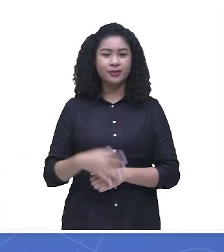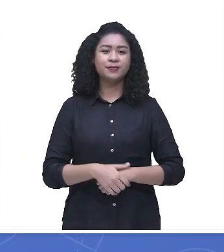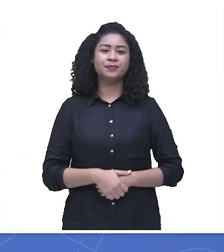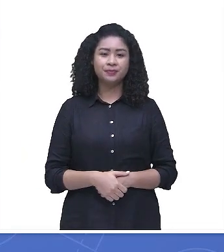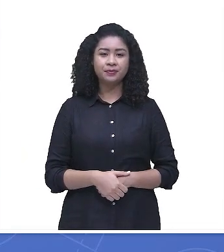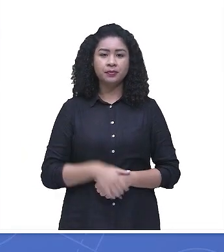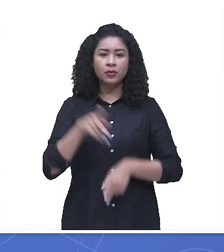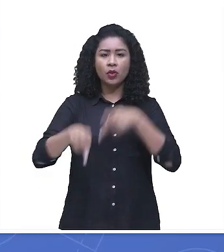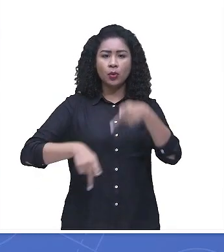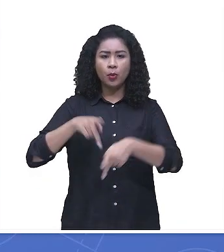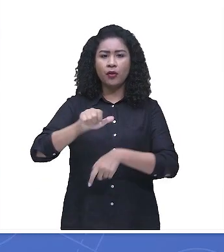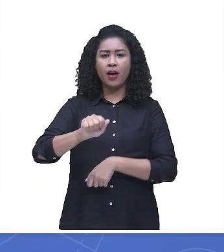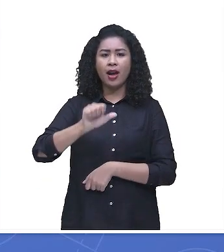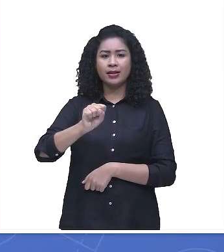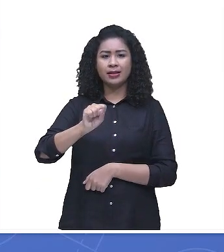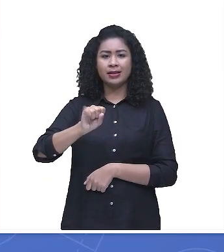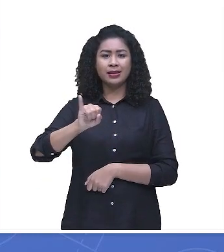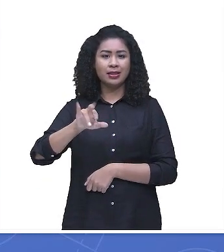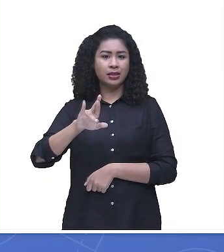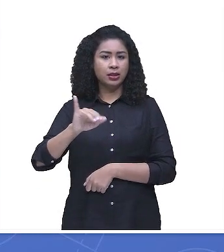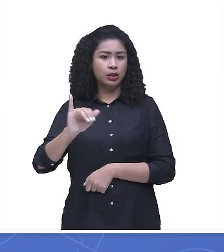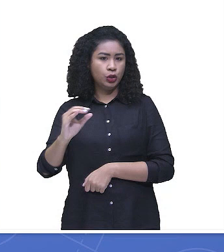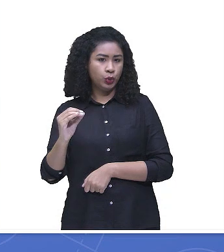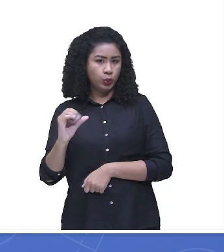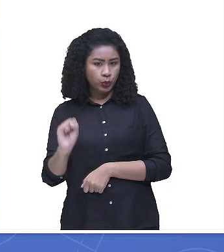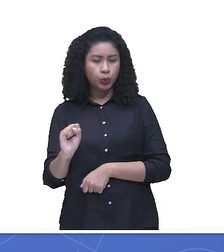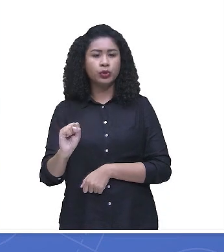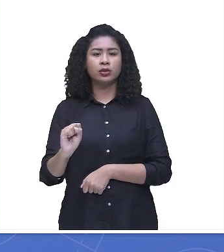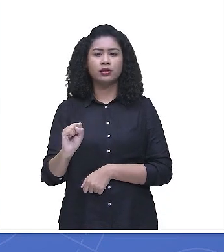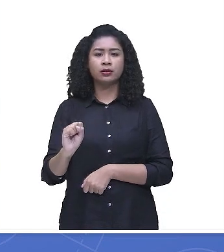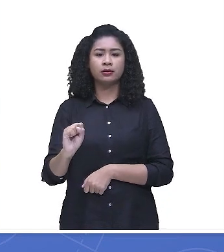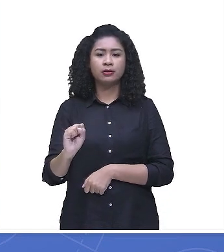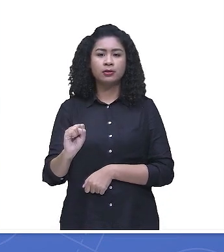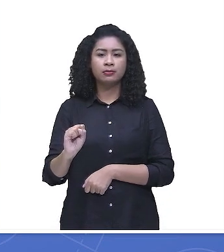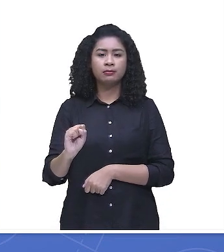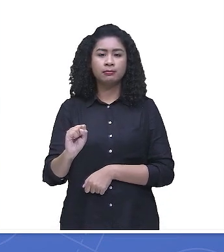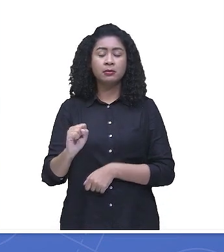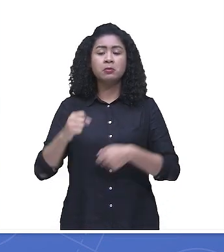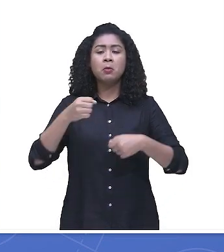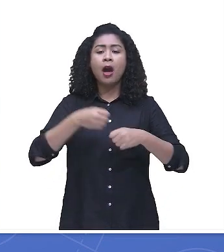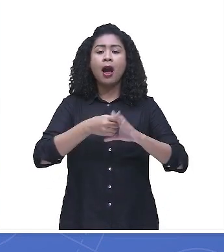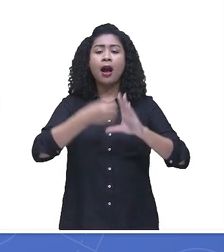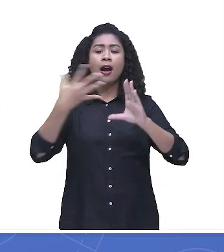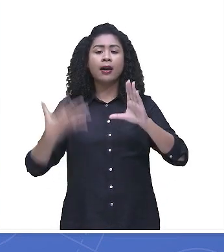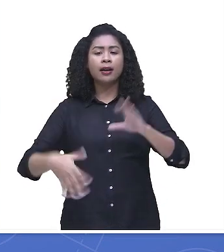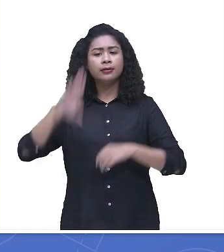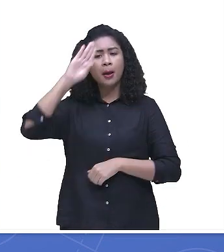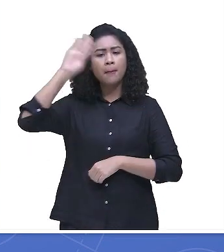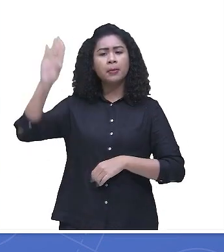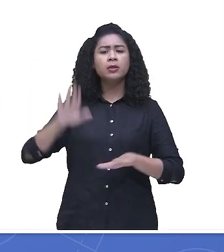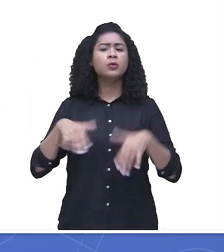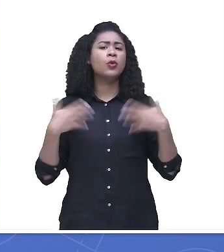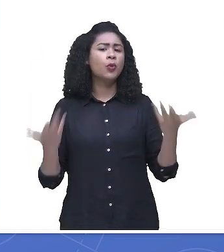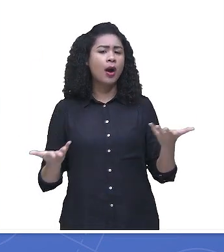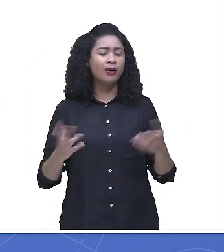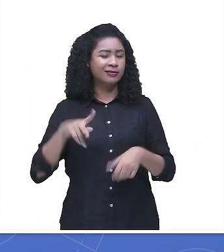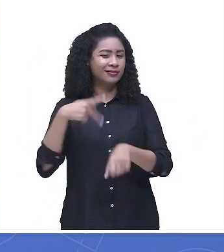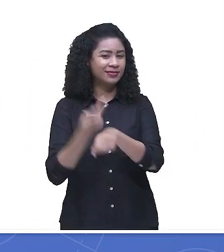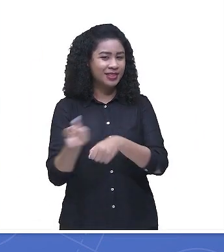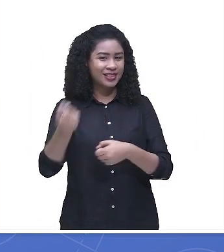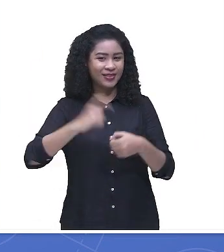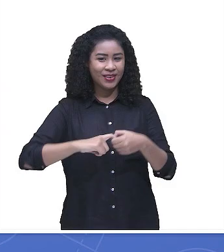assírios destacaram-se. Temos aí 5 alternativas bem diretas também para vocês, até daqui a pouco para correção.